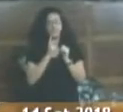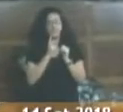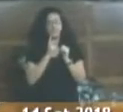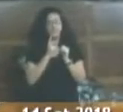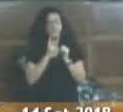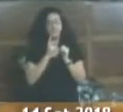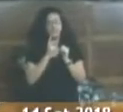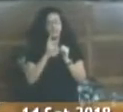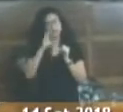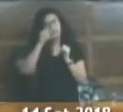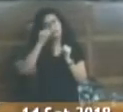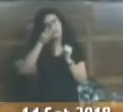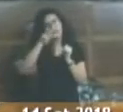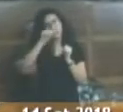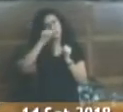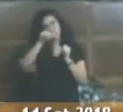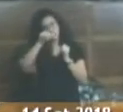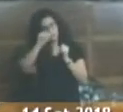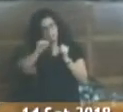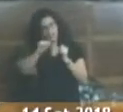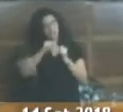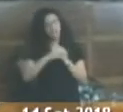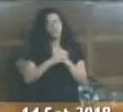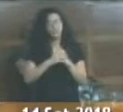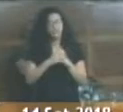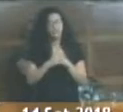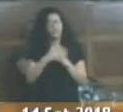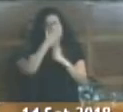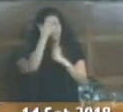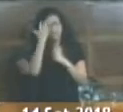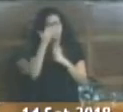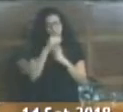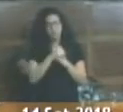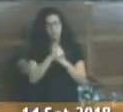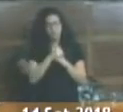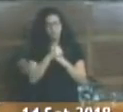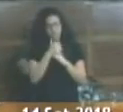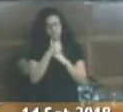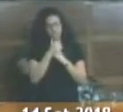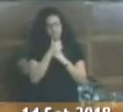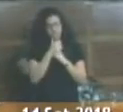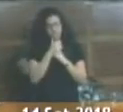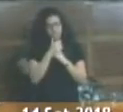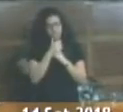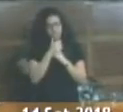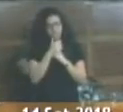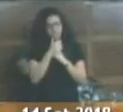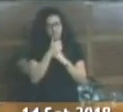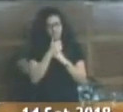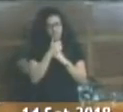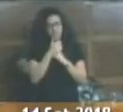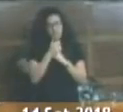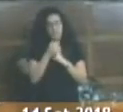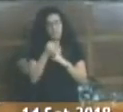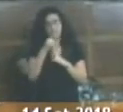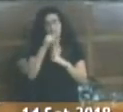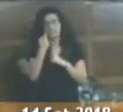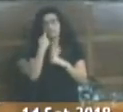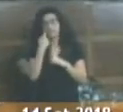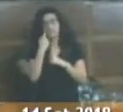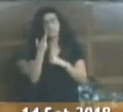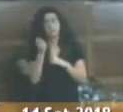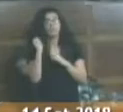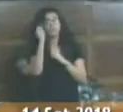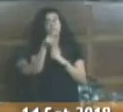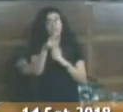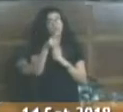do cavala, sororoca, peixe de passagem, as pessoas curricam em volta da ilha. São apreendidos, são multados. Peixe